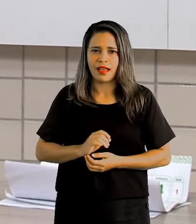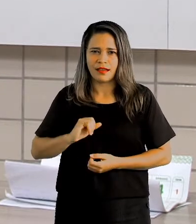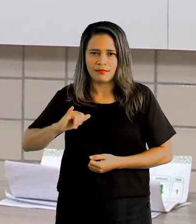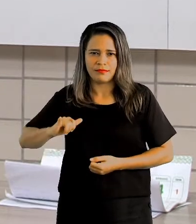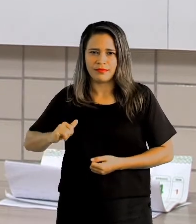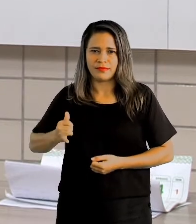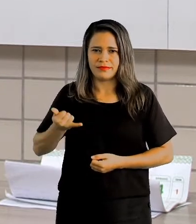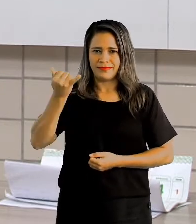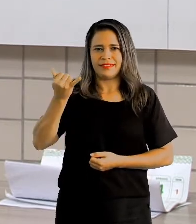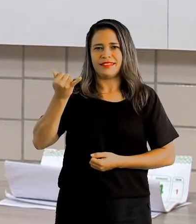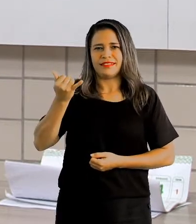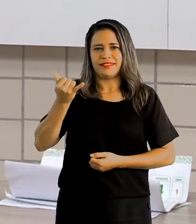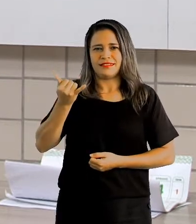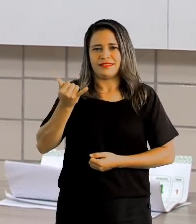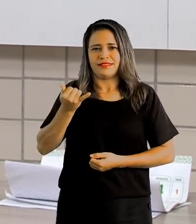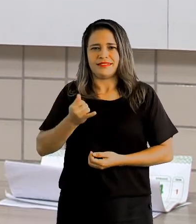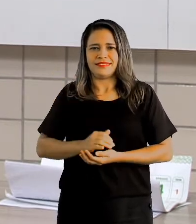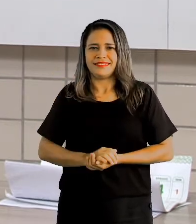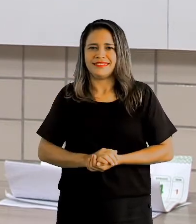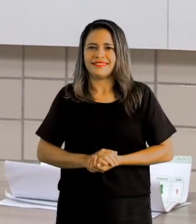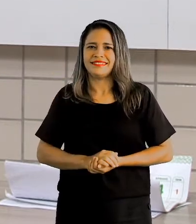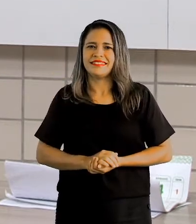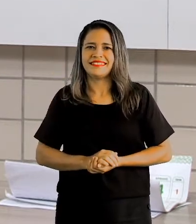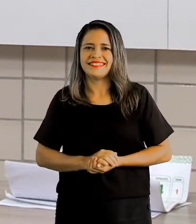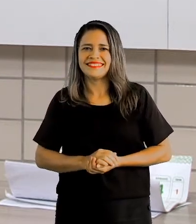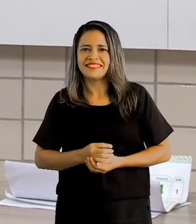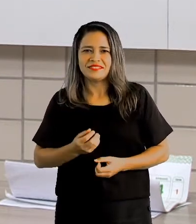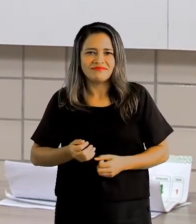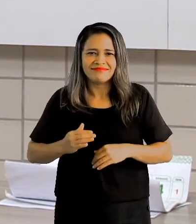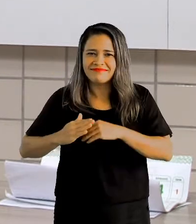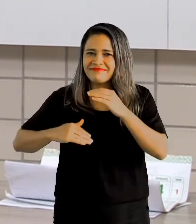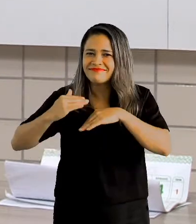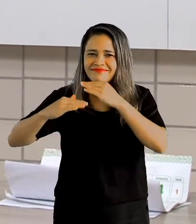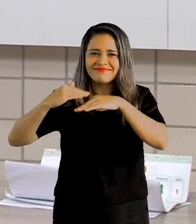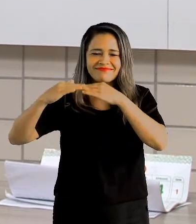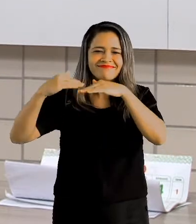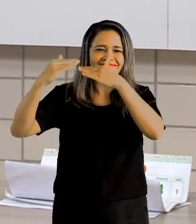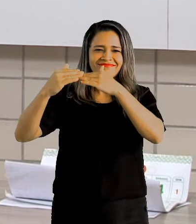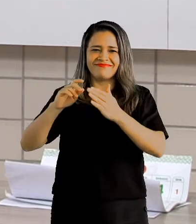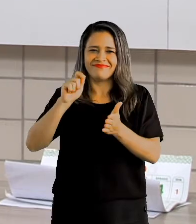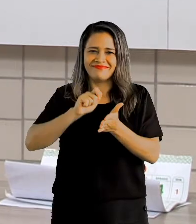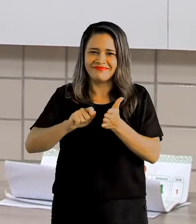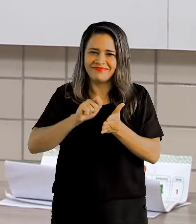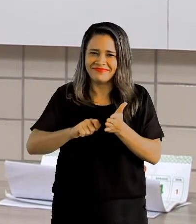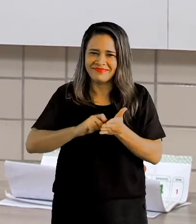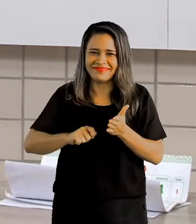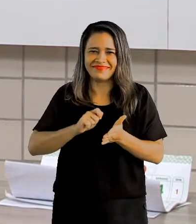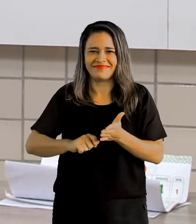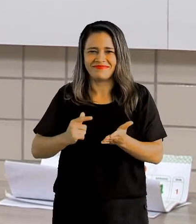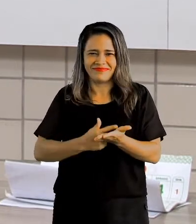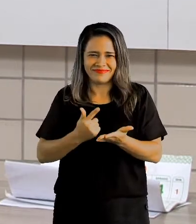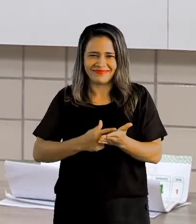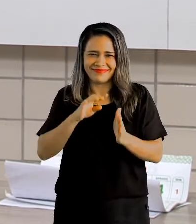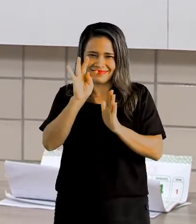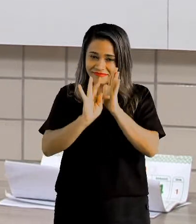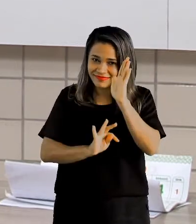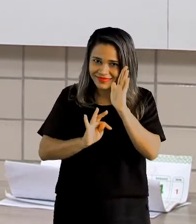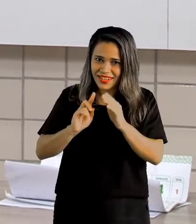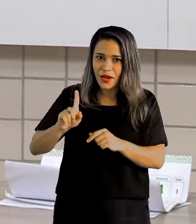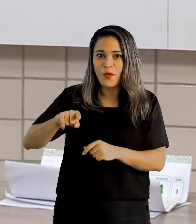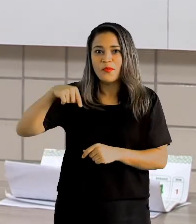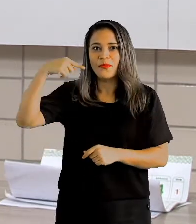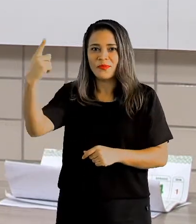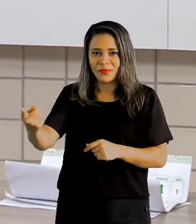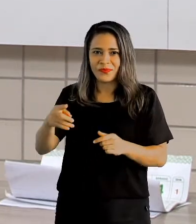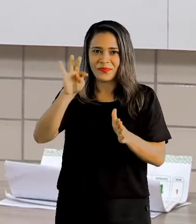curta a leitura, curta a escrita, faça todo o processo e registre em seu caderno as questões sobre o texto. Agora, nós vamos a um outro